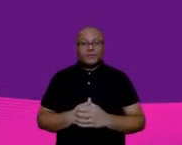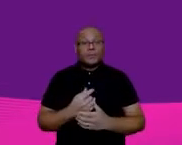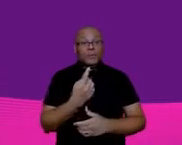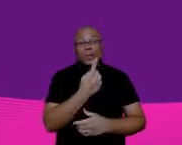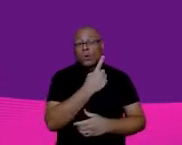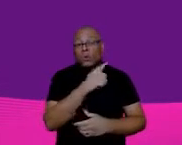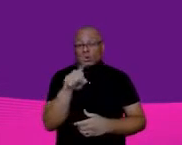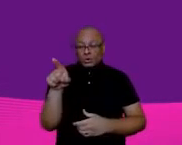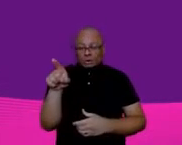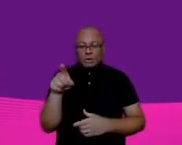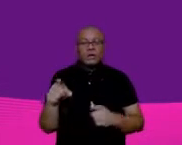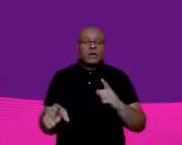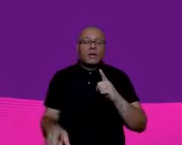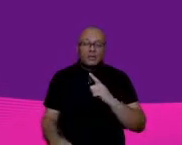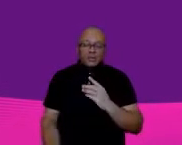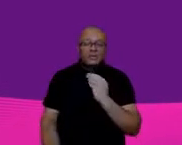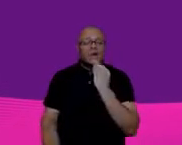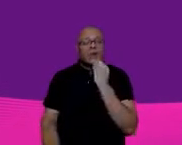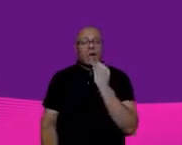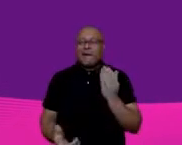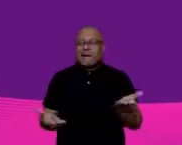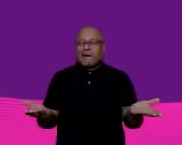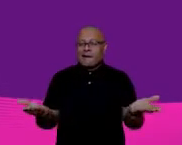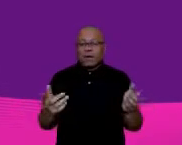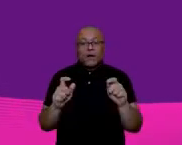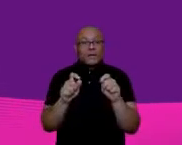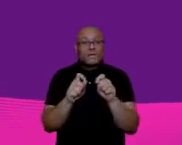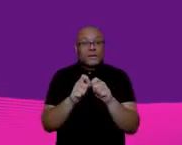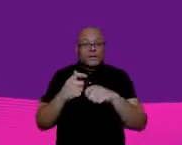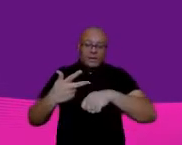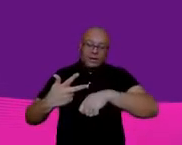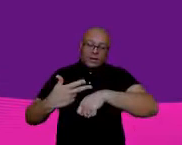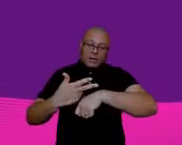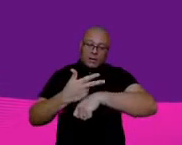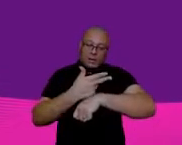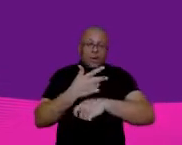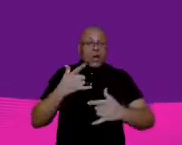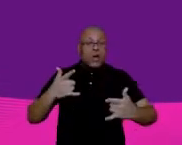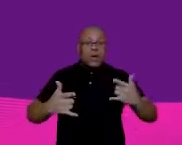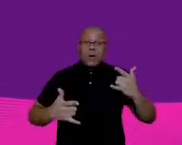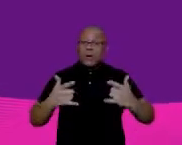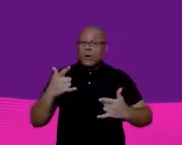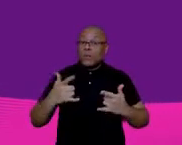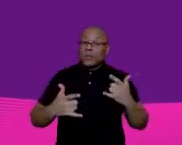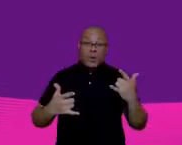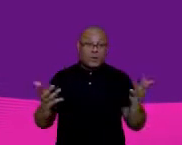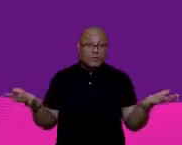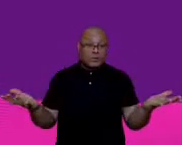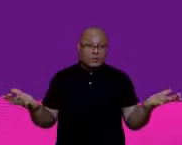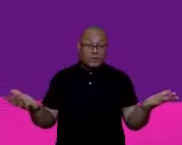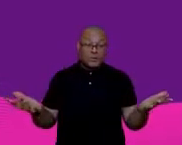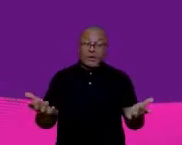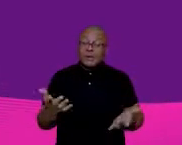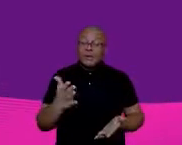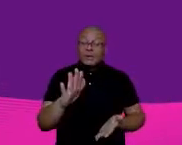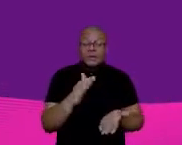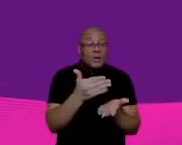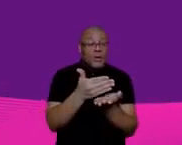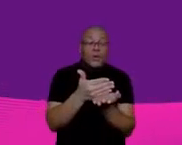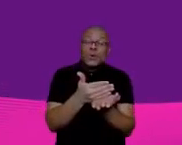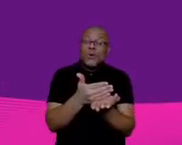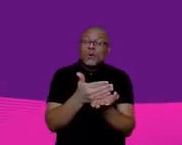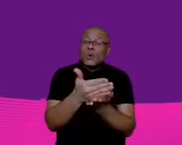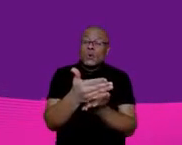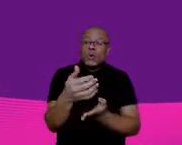a possibilidade agora de fazer os procedimentos robóticos, e isso é só o começo. Há novos